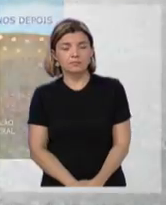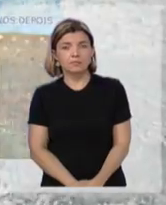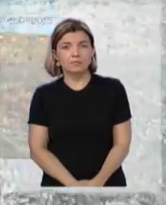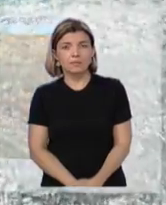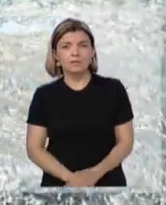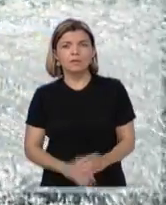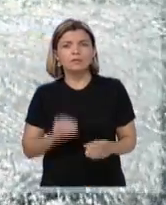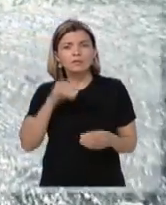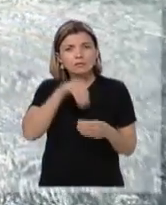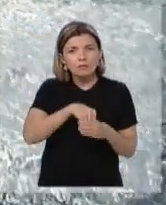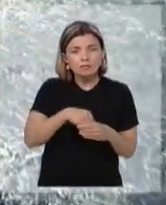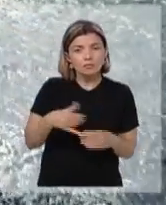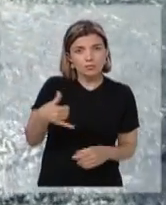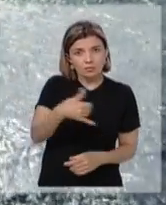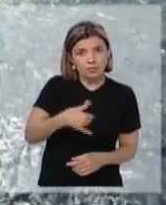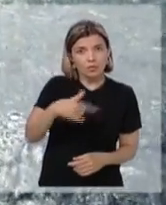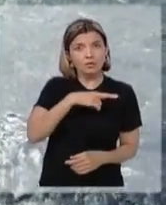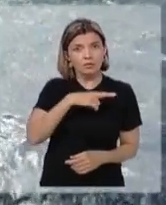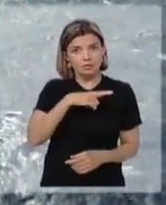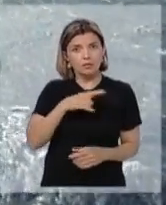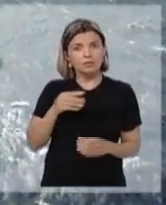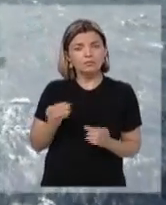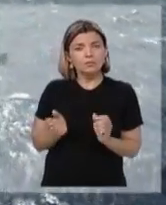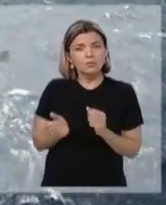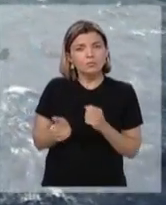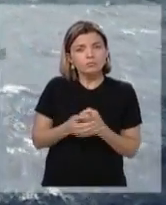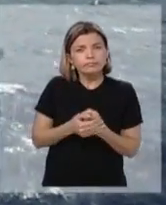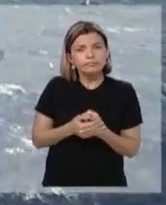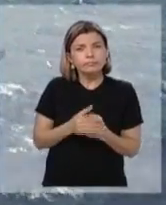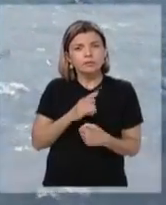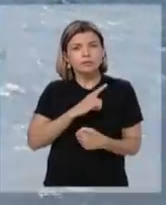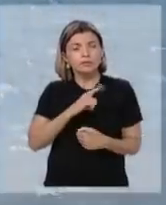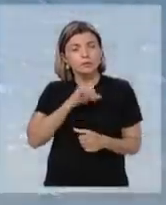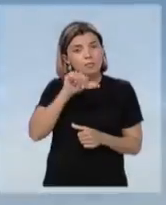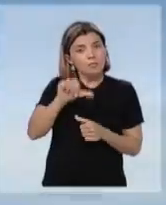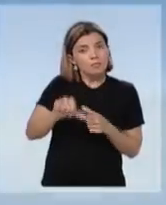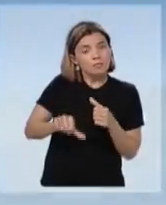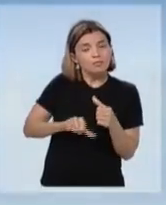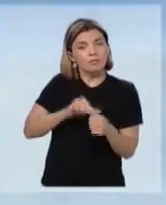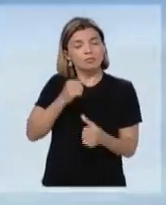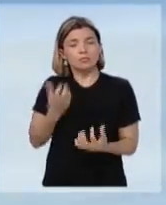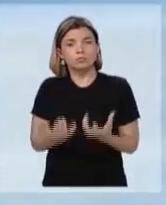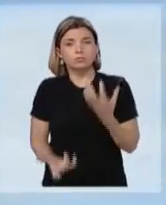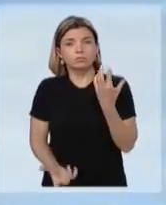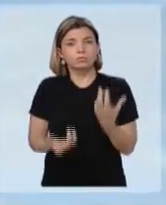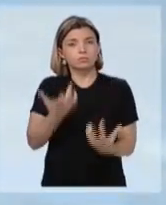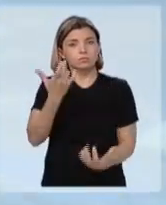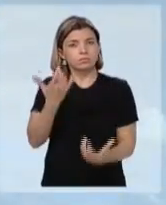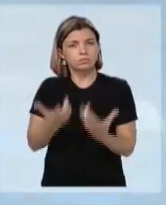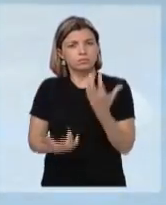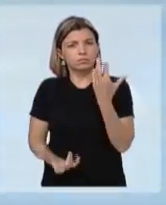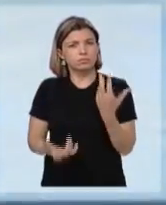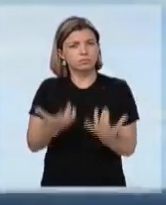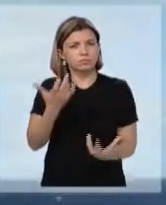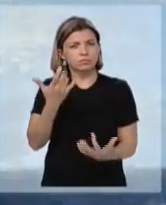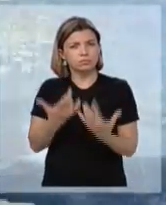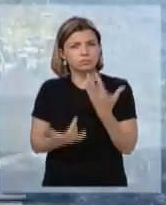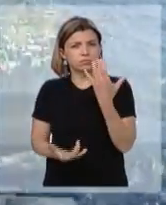Esses combustíveis contêm uma grande quantidade de energia armazenada que é transformada pela queima e, assim,